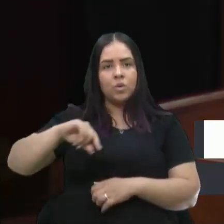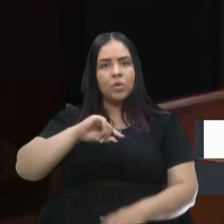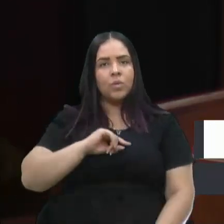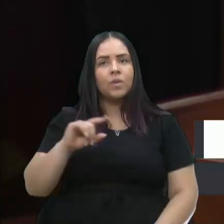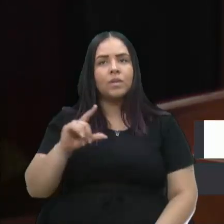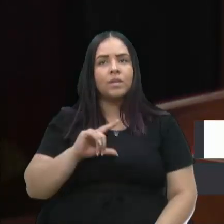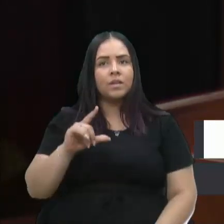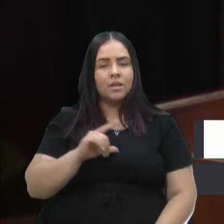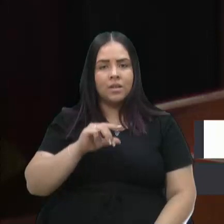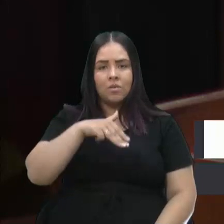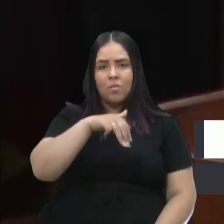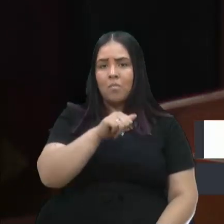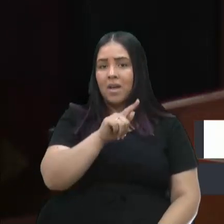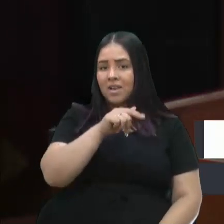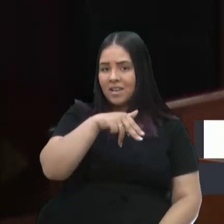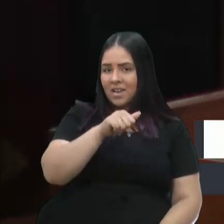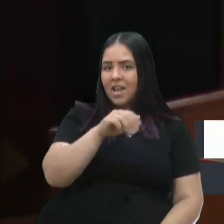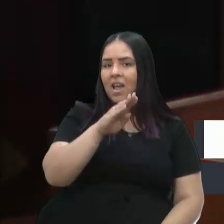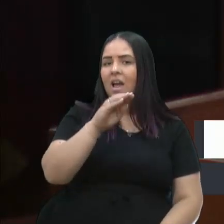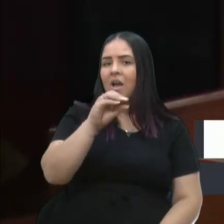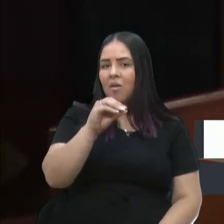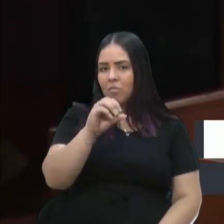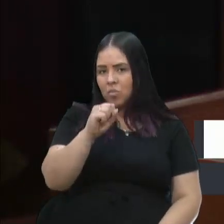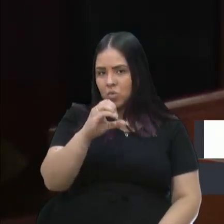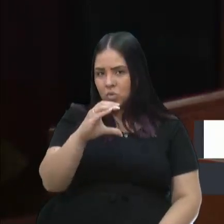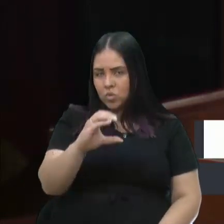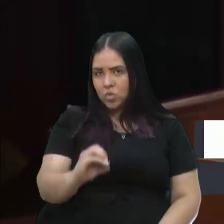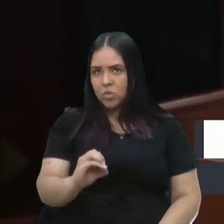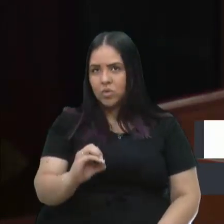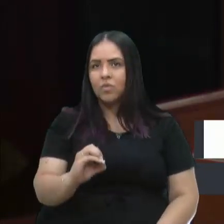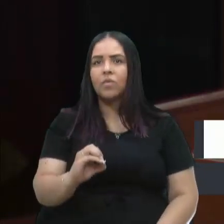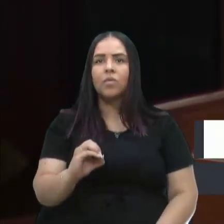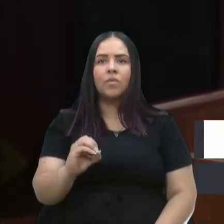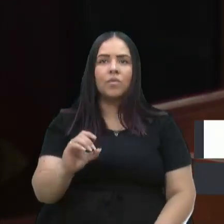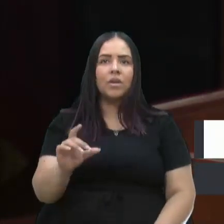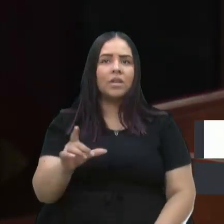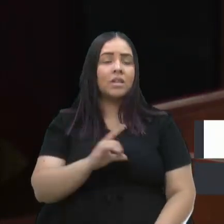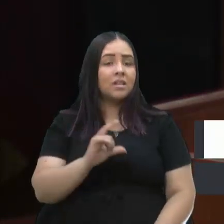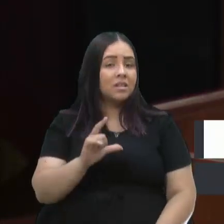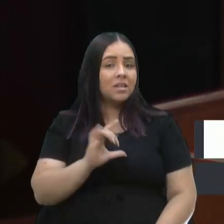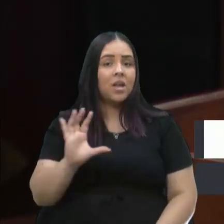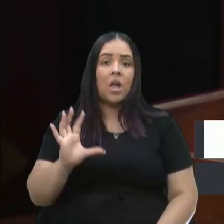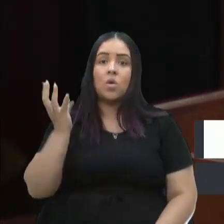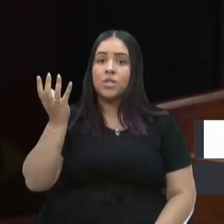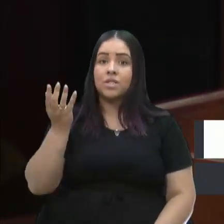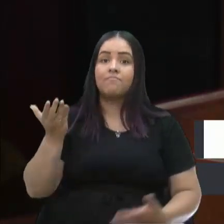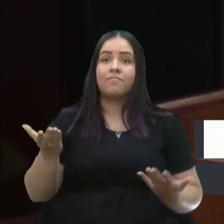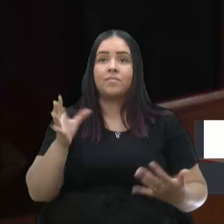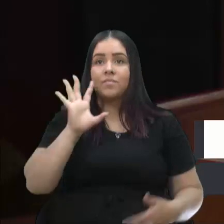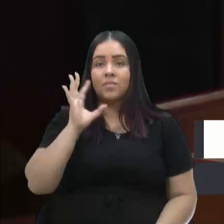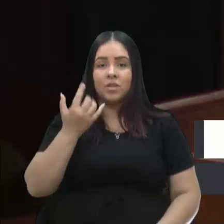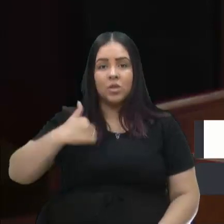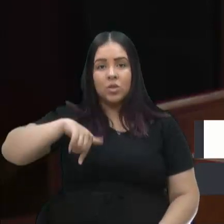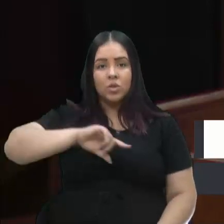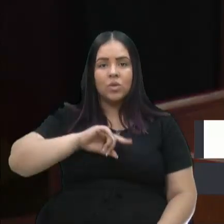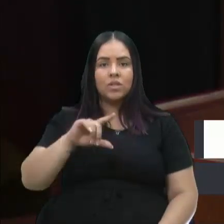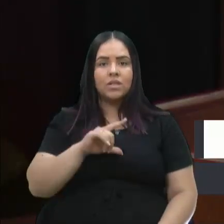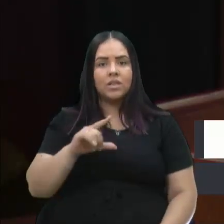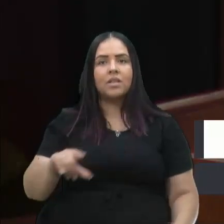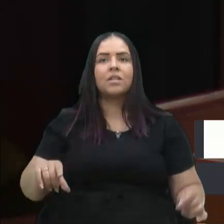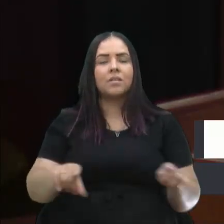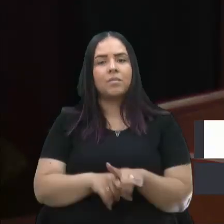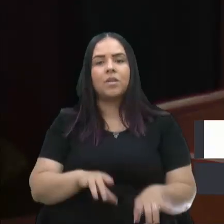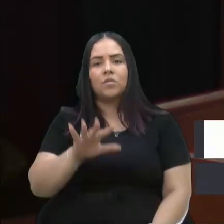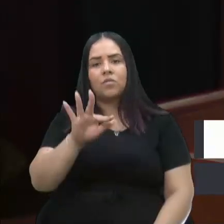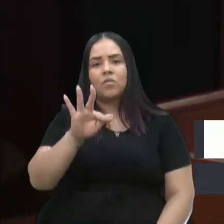um caso Manha Bosco, que também está prestes a ter uma resolução, enfim. Nós temos essa situação do FAPES,